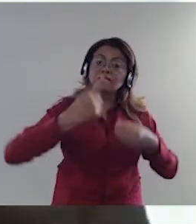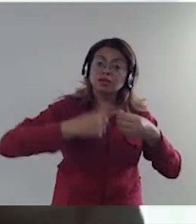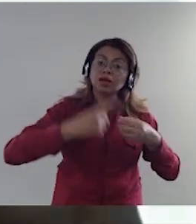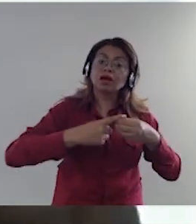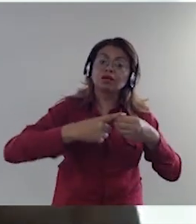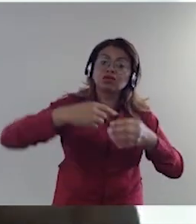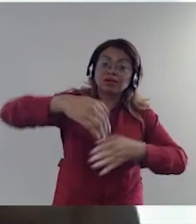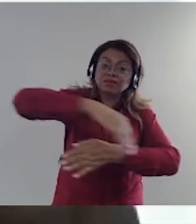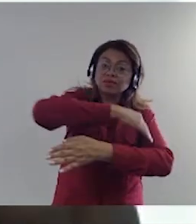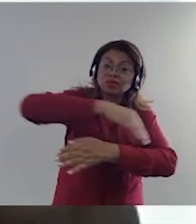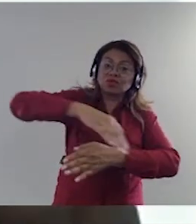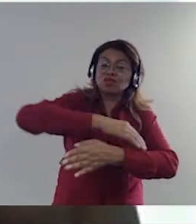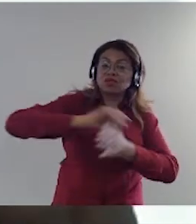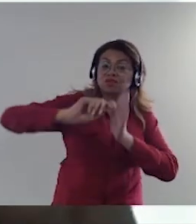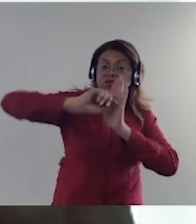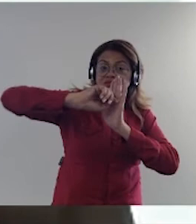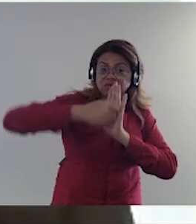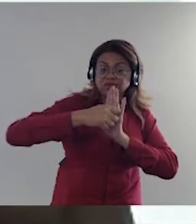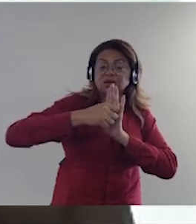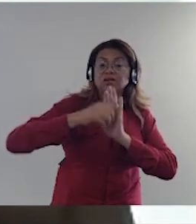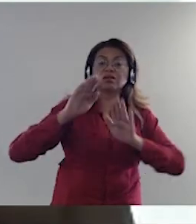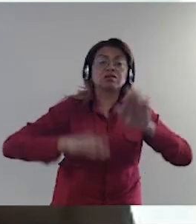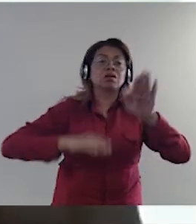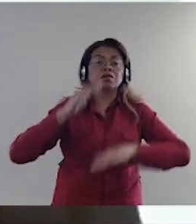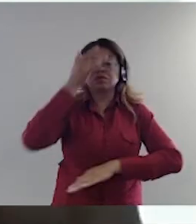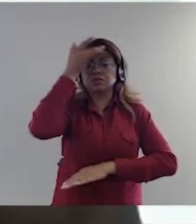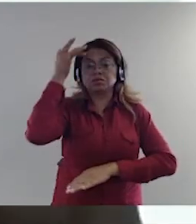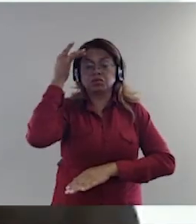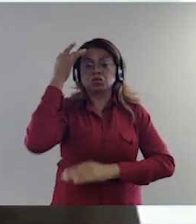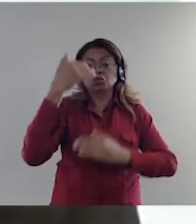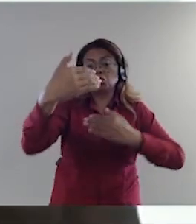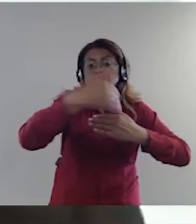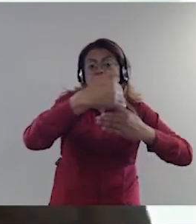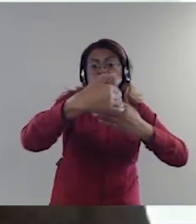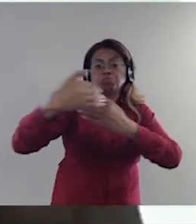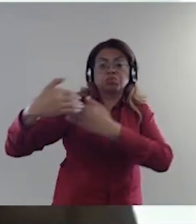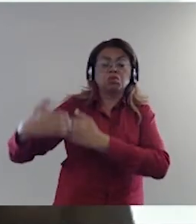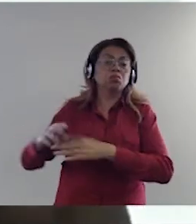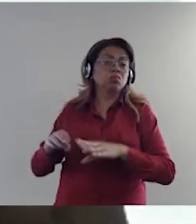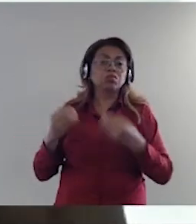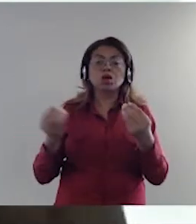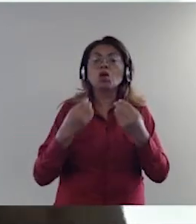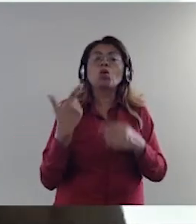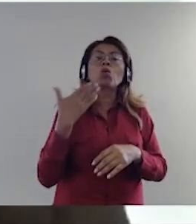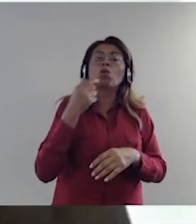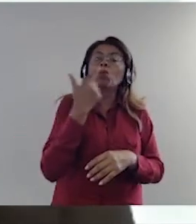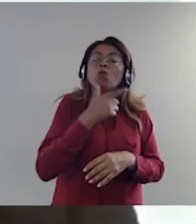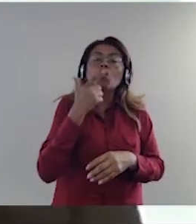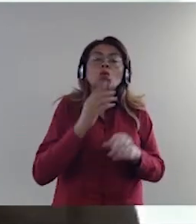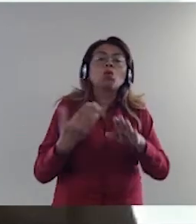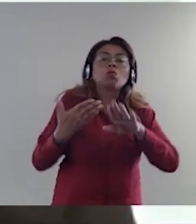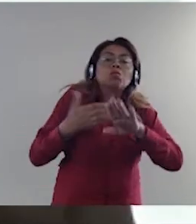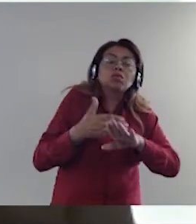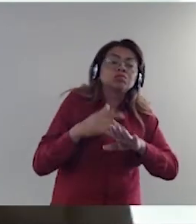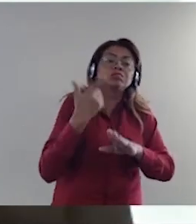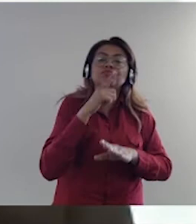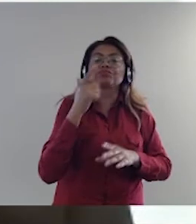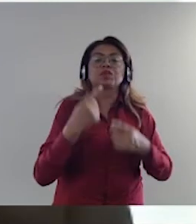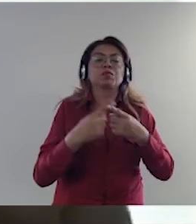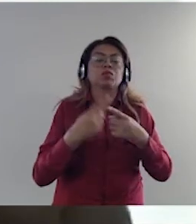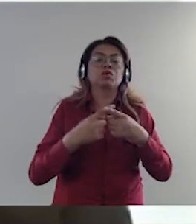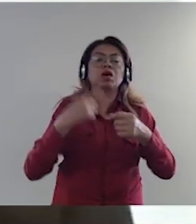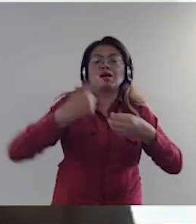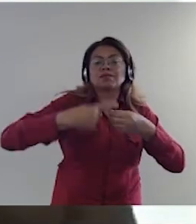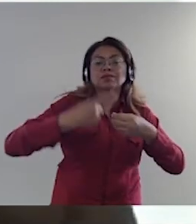né? De modo que as pessoas podem estar impossibilitadas de acederem, né? De terem acesso, né,